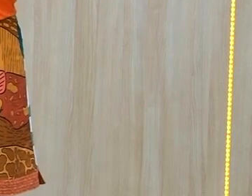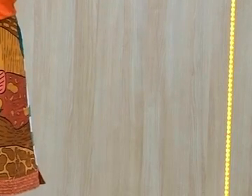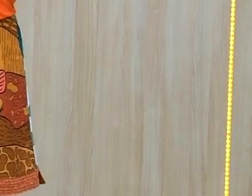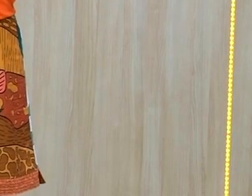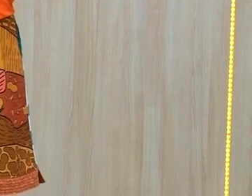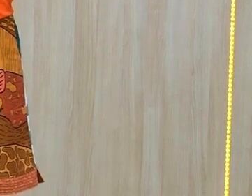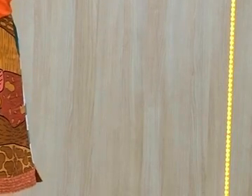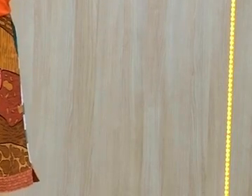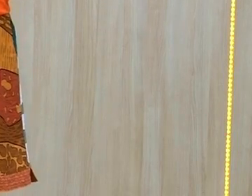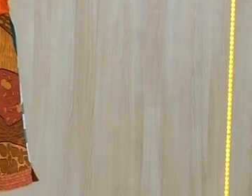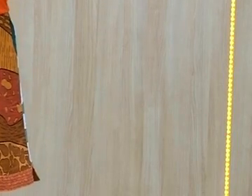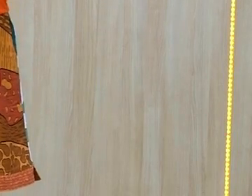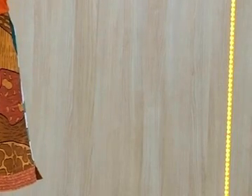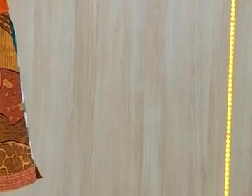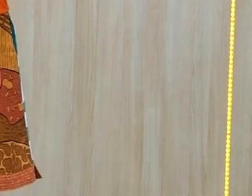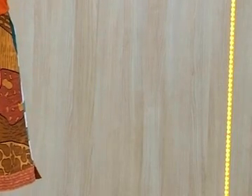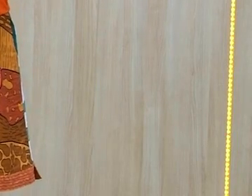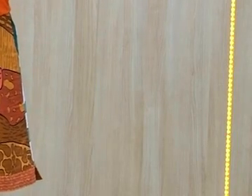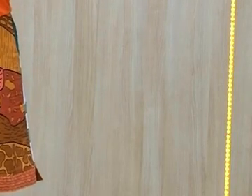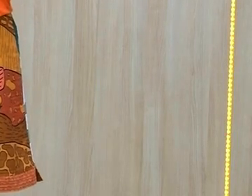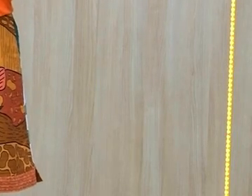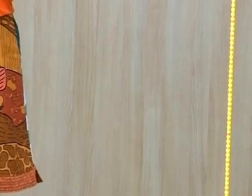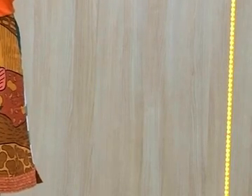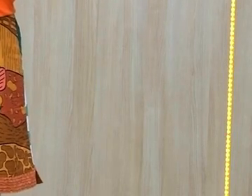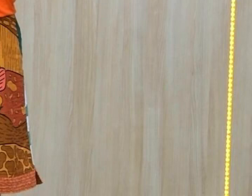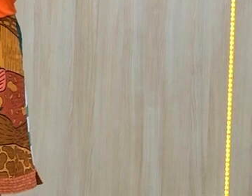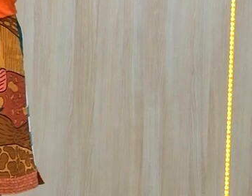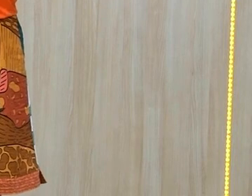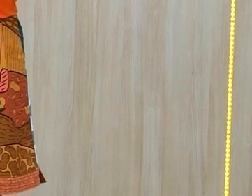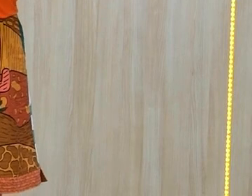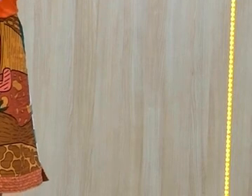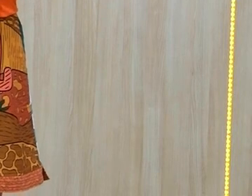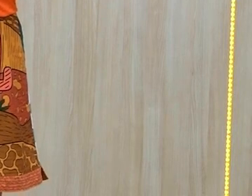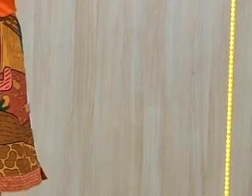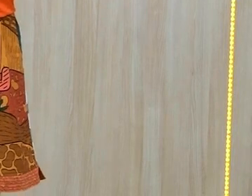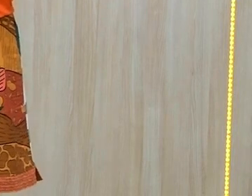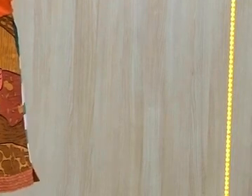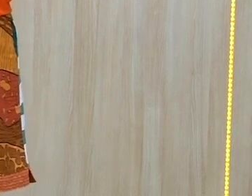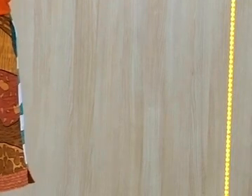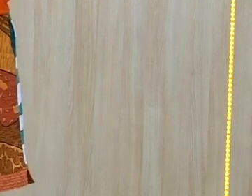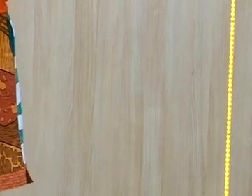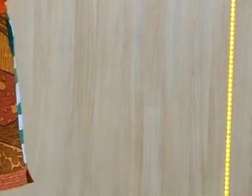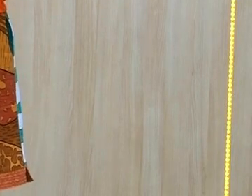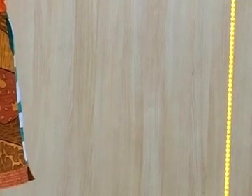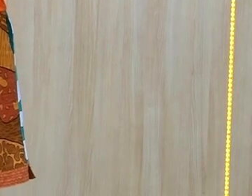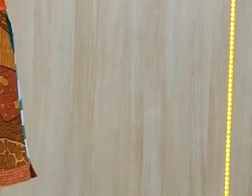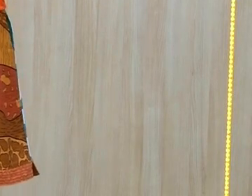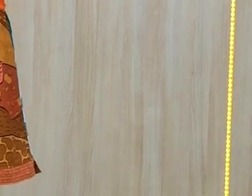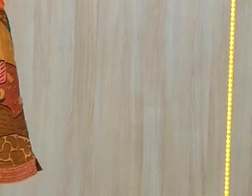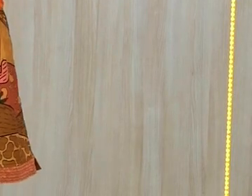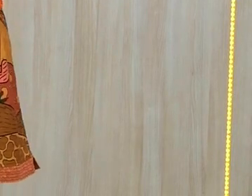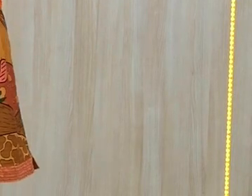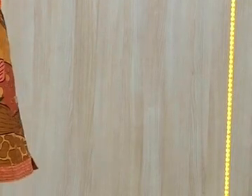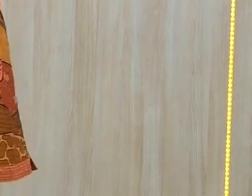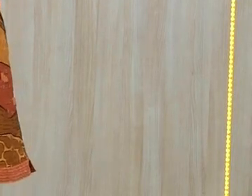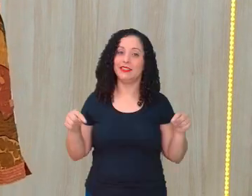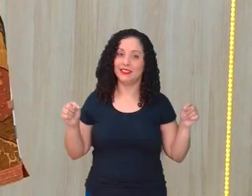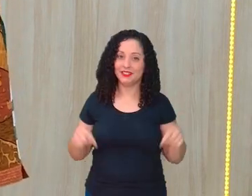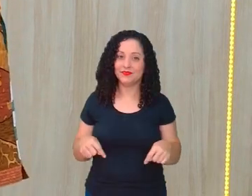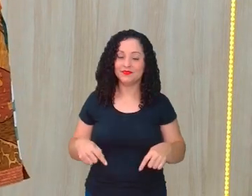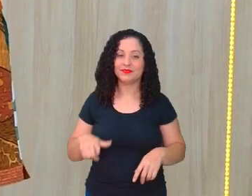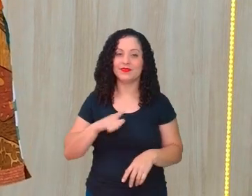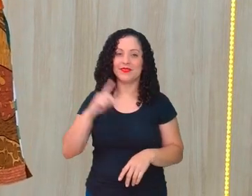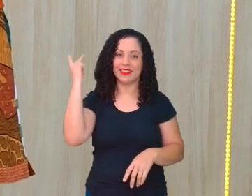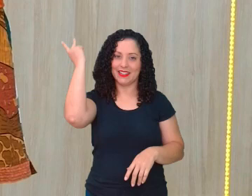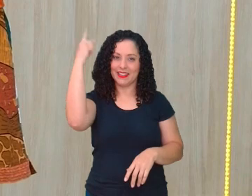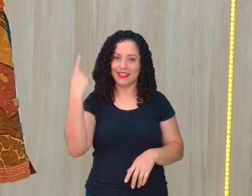Hoje a gente vai falar de música, a gente vai falar de prática instrumental. E para me ajudar aqui, né, a gente